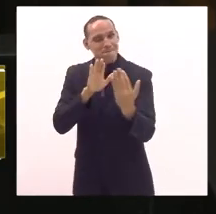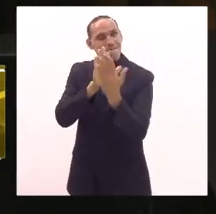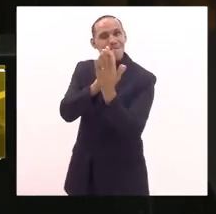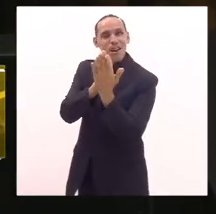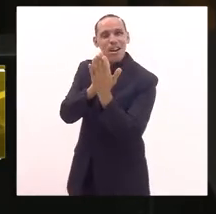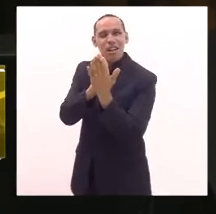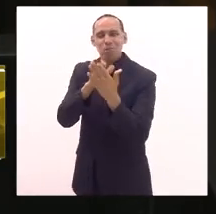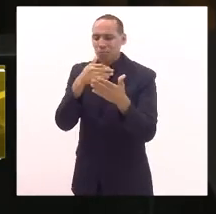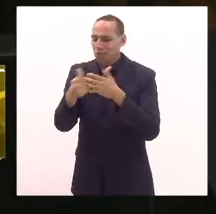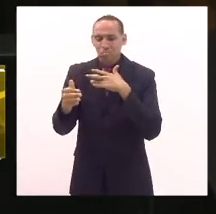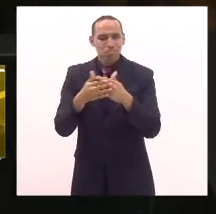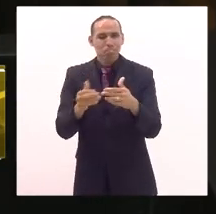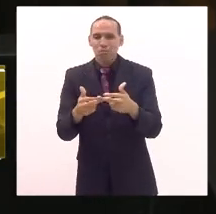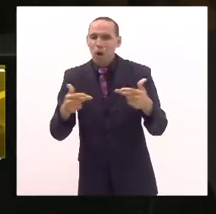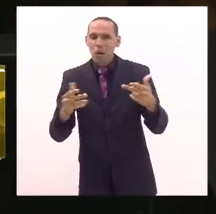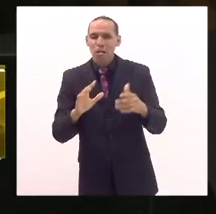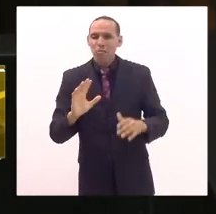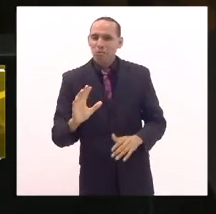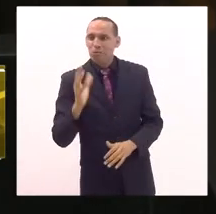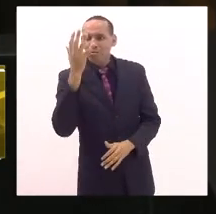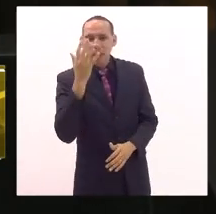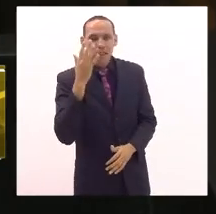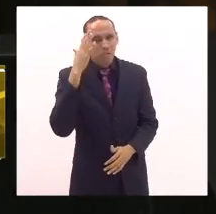o desconhecido.